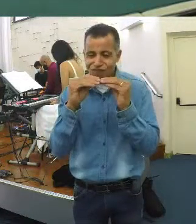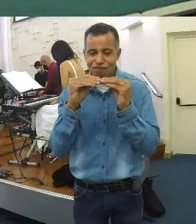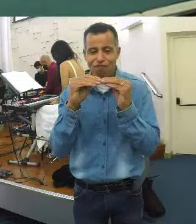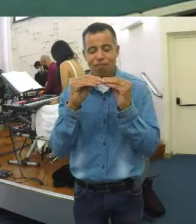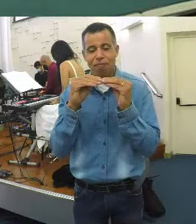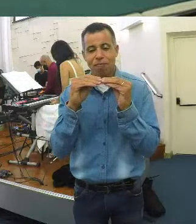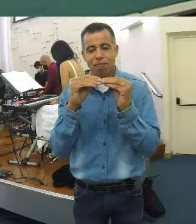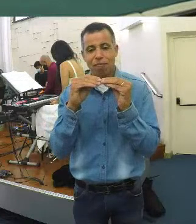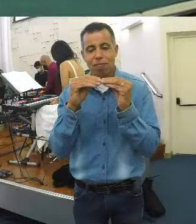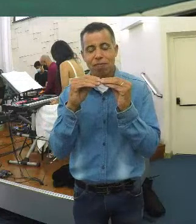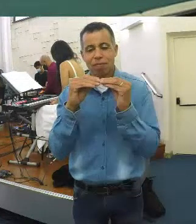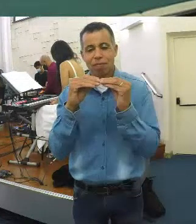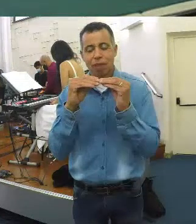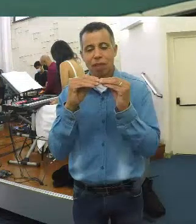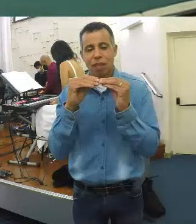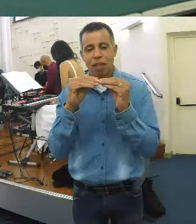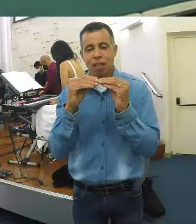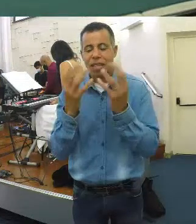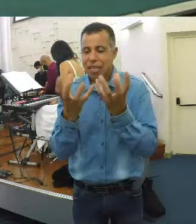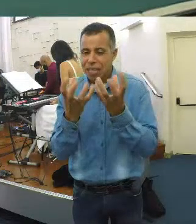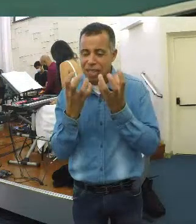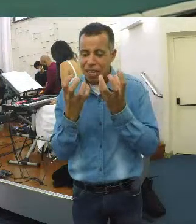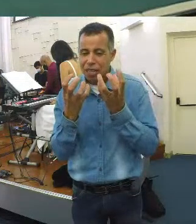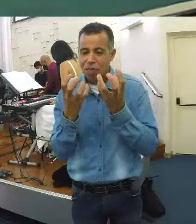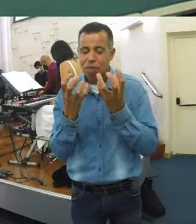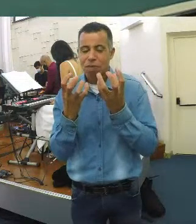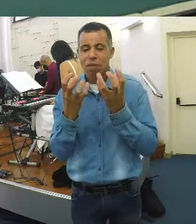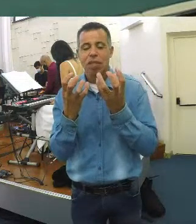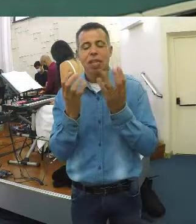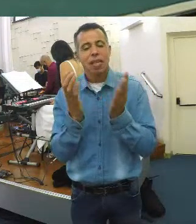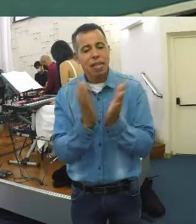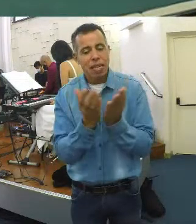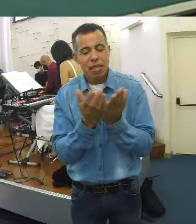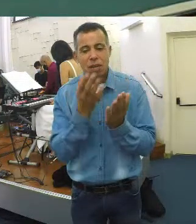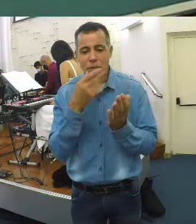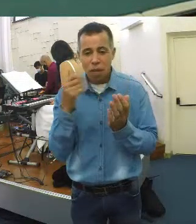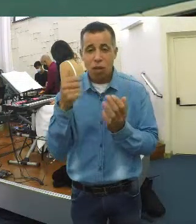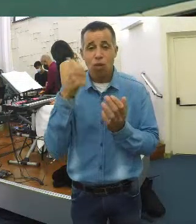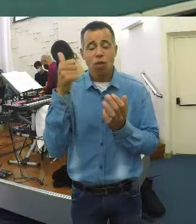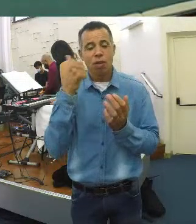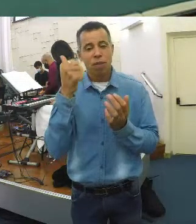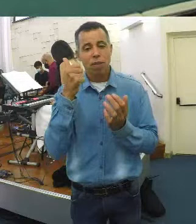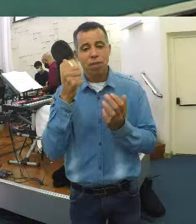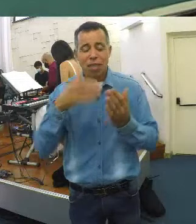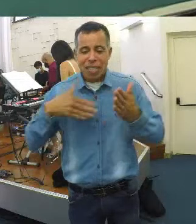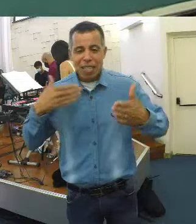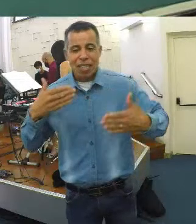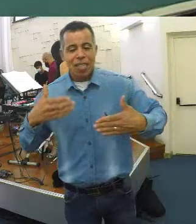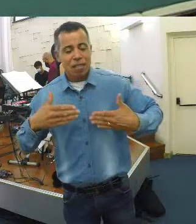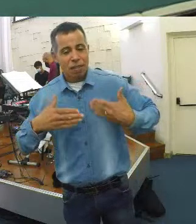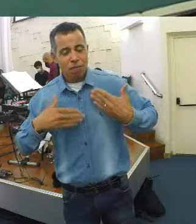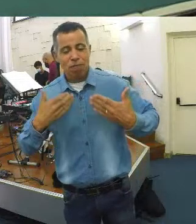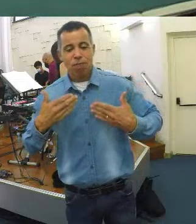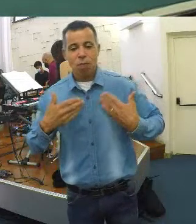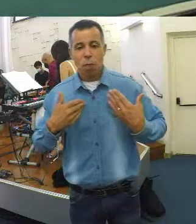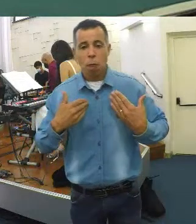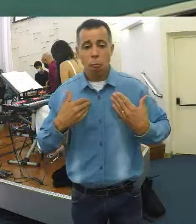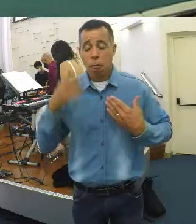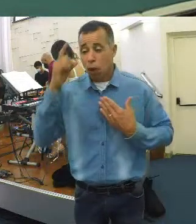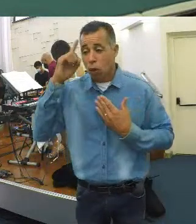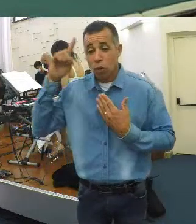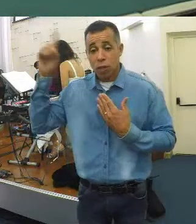no serviço do Senhor. Queremos ser crentes melhores e, portanto, mais alegres no novo ano. Ó Deus,